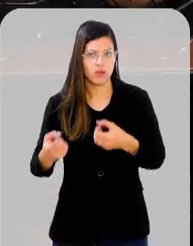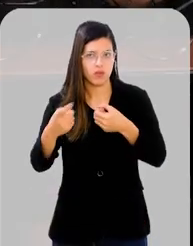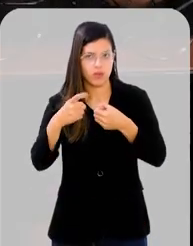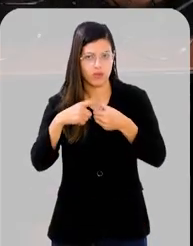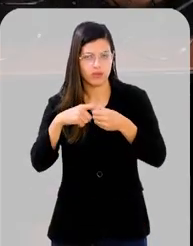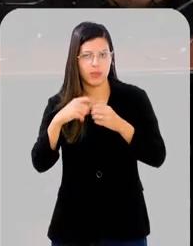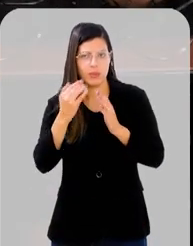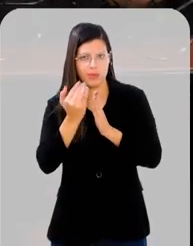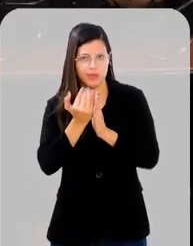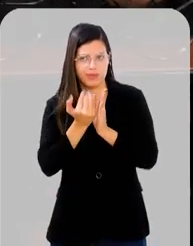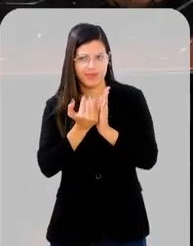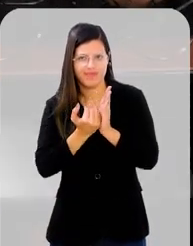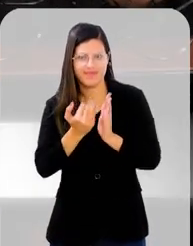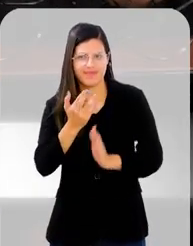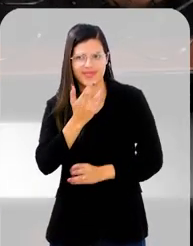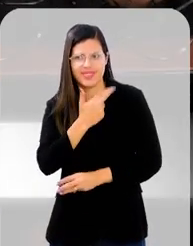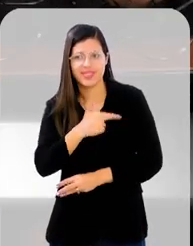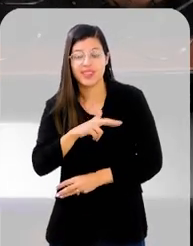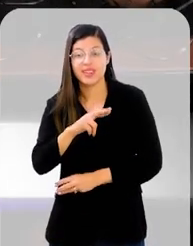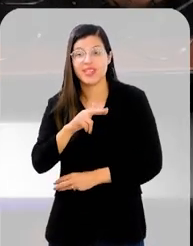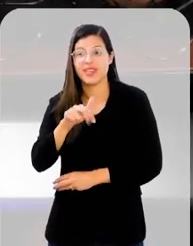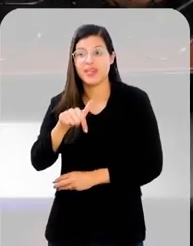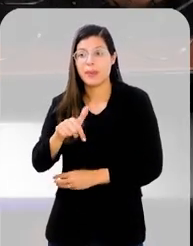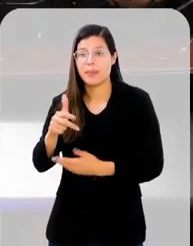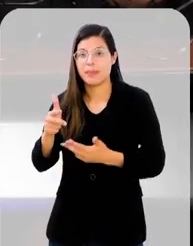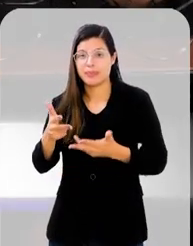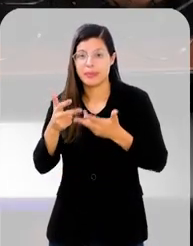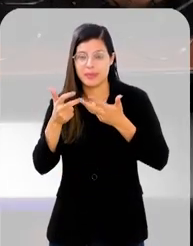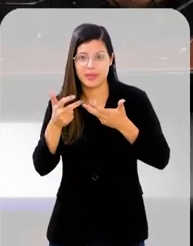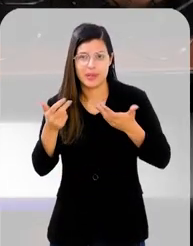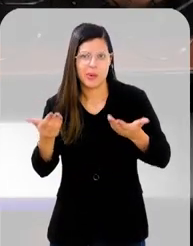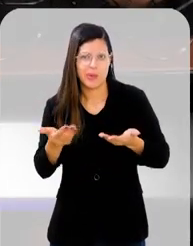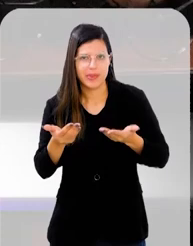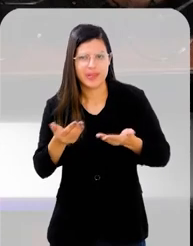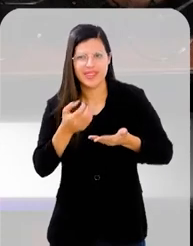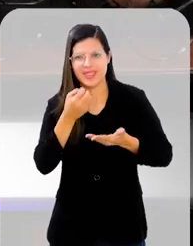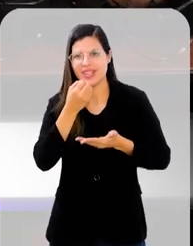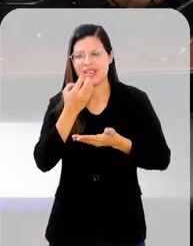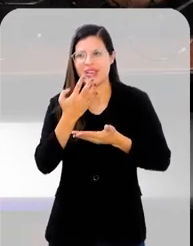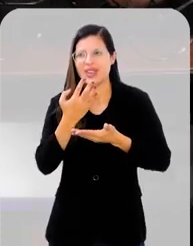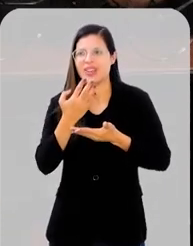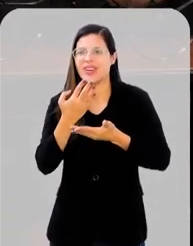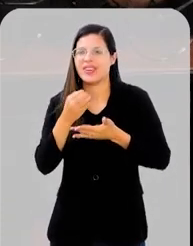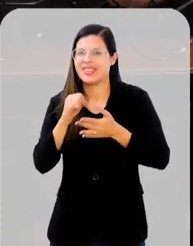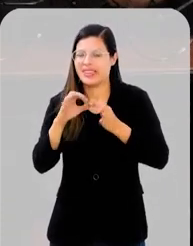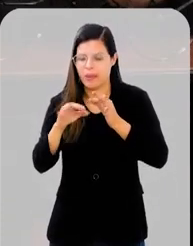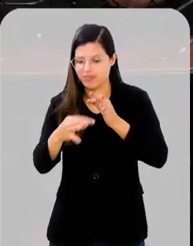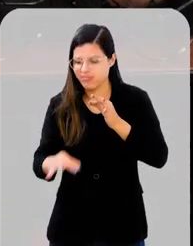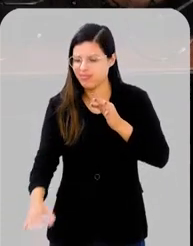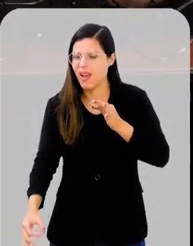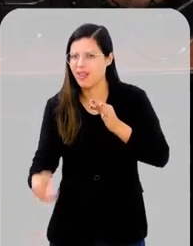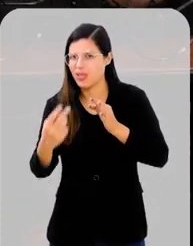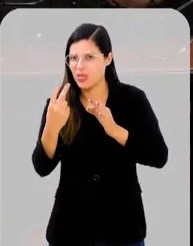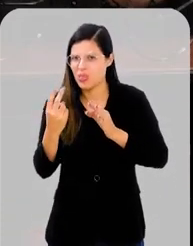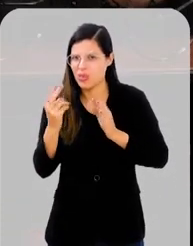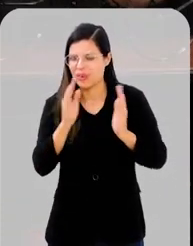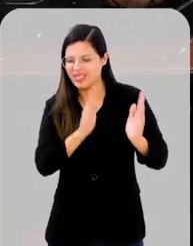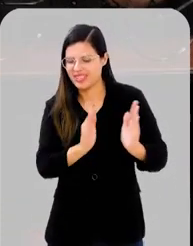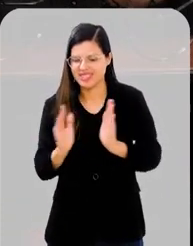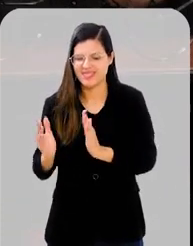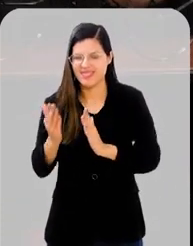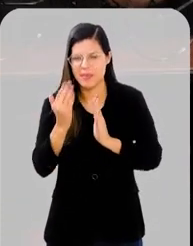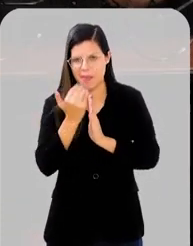voltamos programa religo já deu para notar que ele hoje tá né muito bom se deixar vão virar dois programas